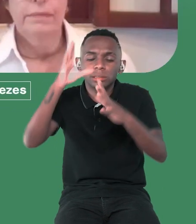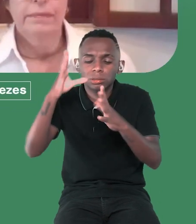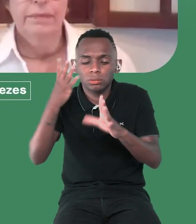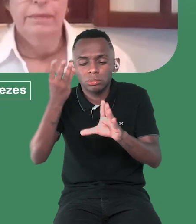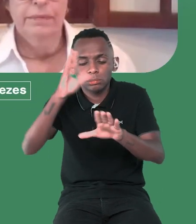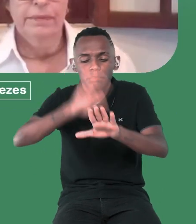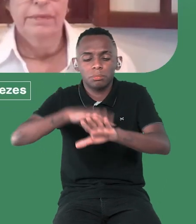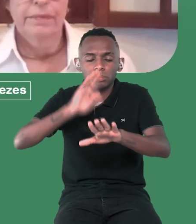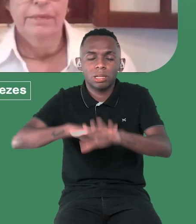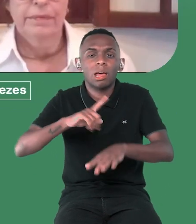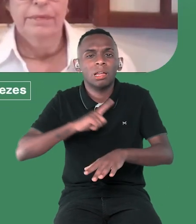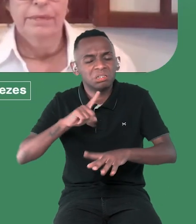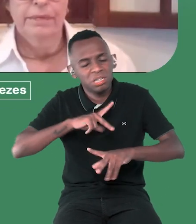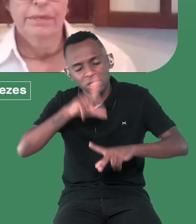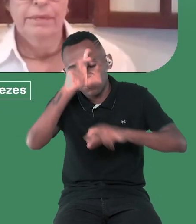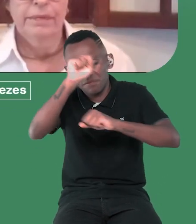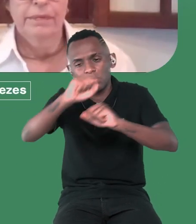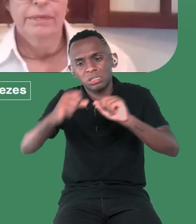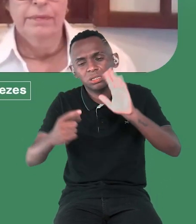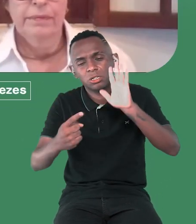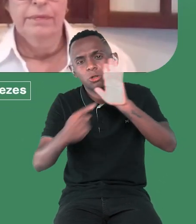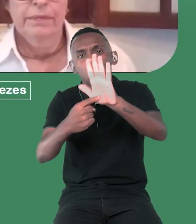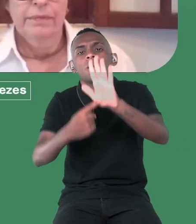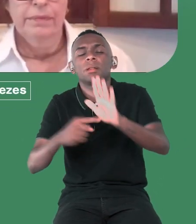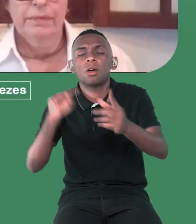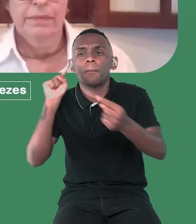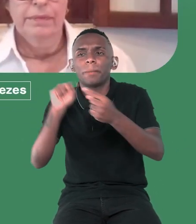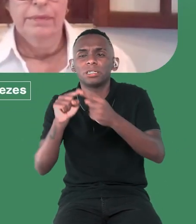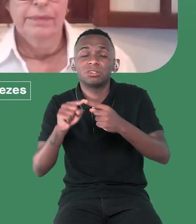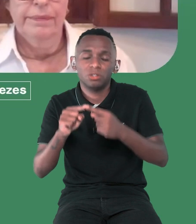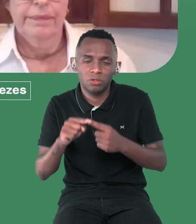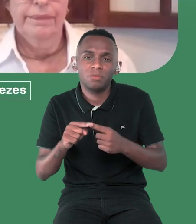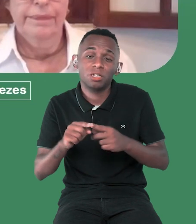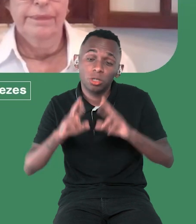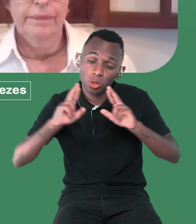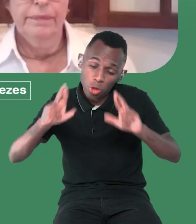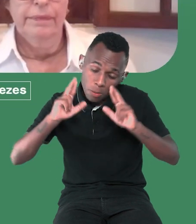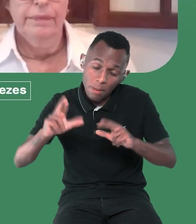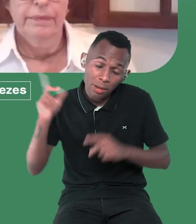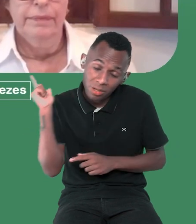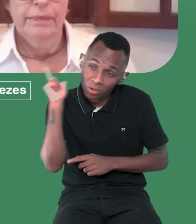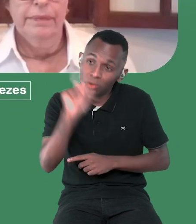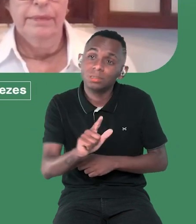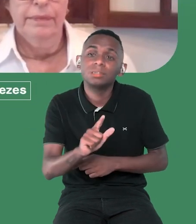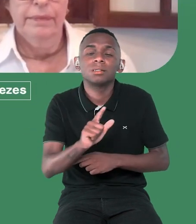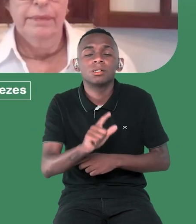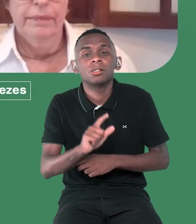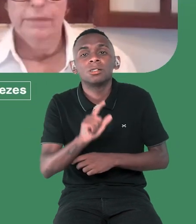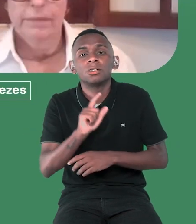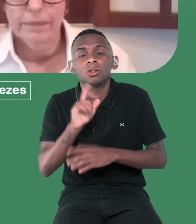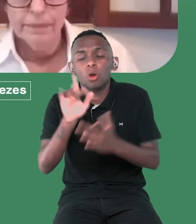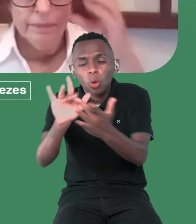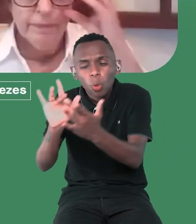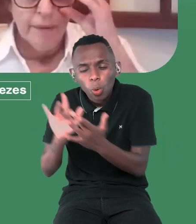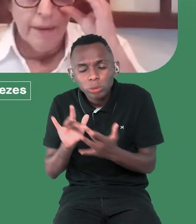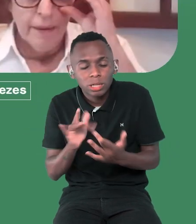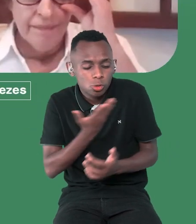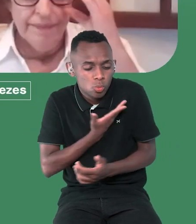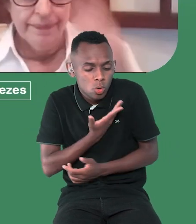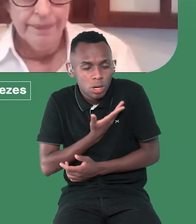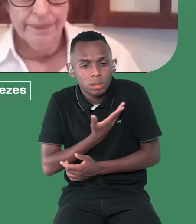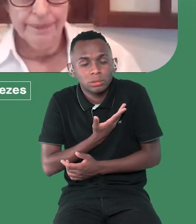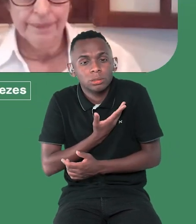eu pego, né, o que eu posso de informações, eu não faço nada sem